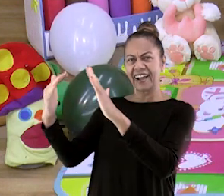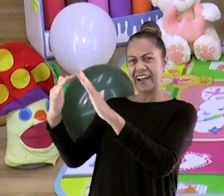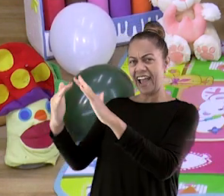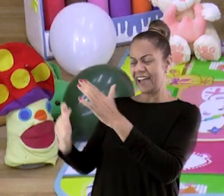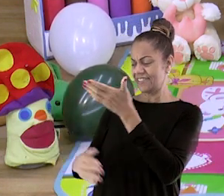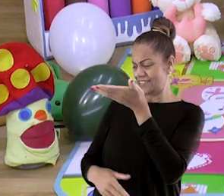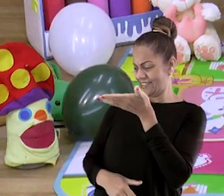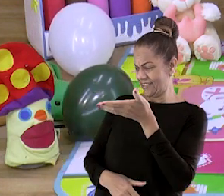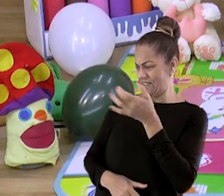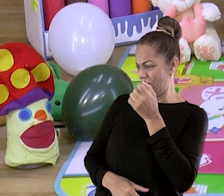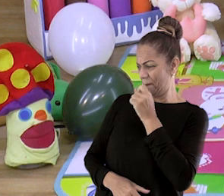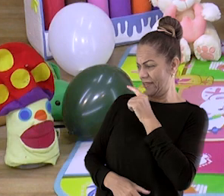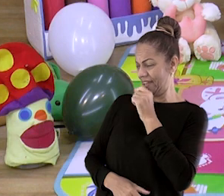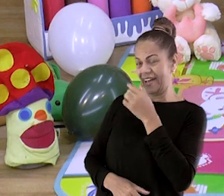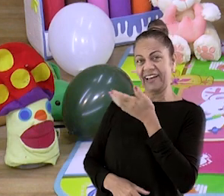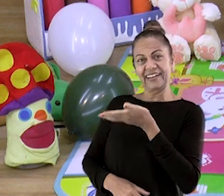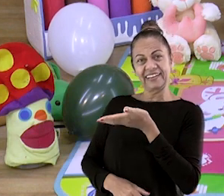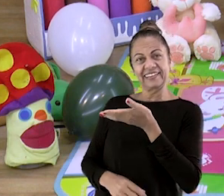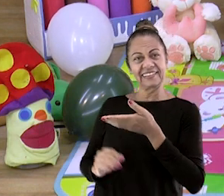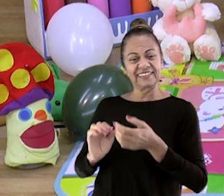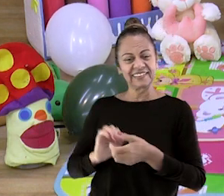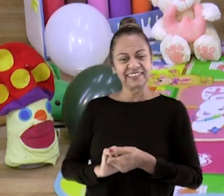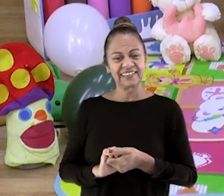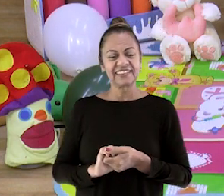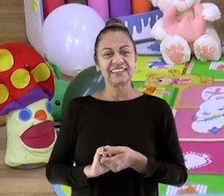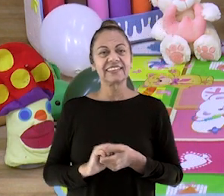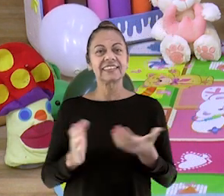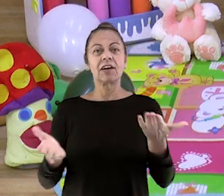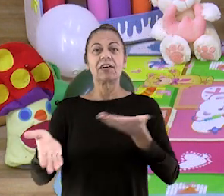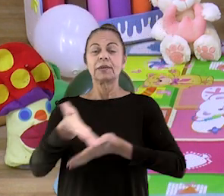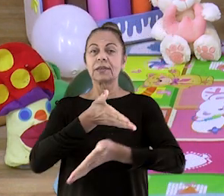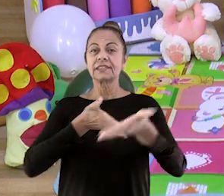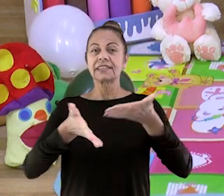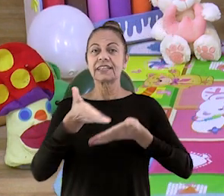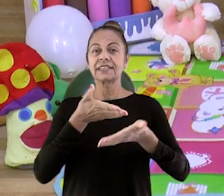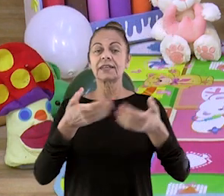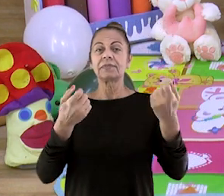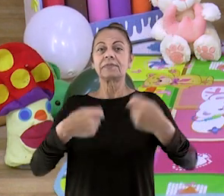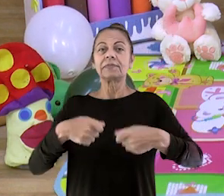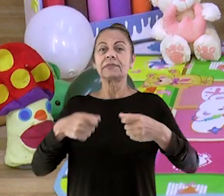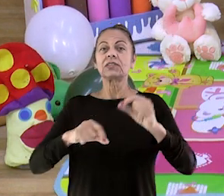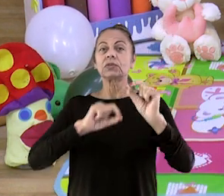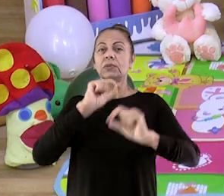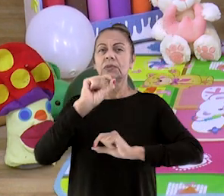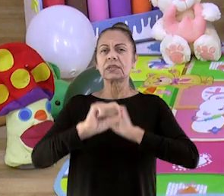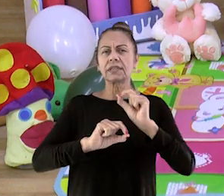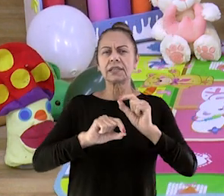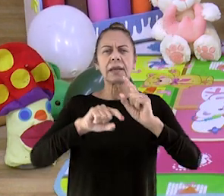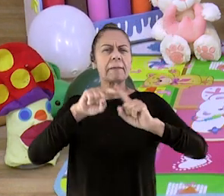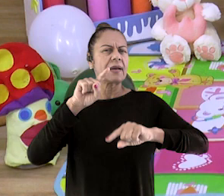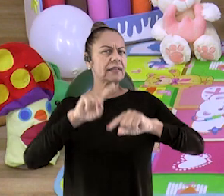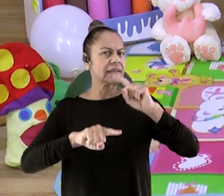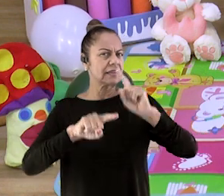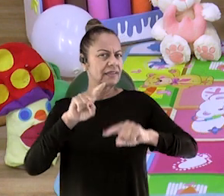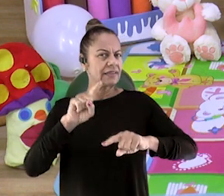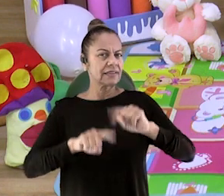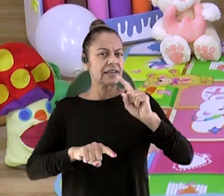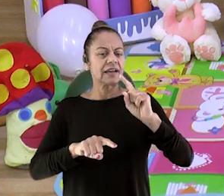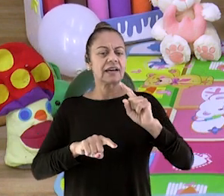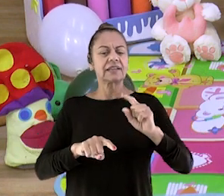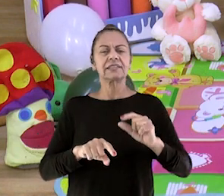a casa engraçada para nossa interação vamos precisar de alguns materiais